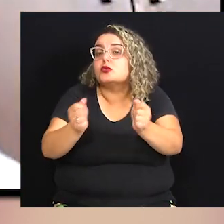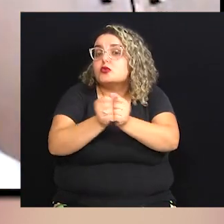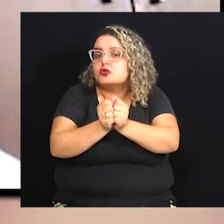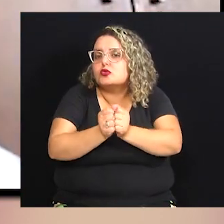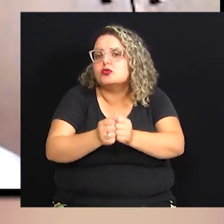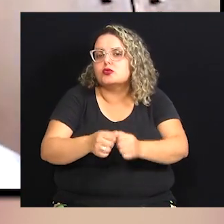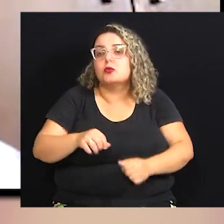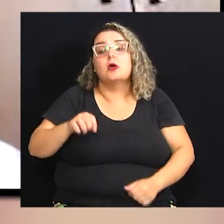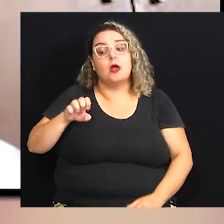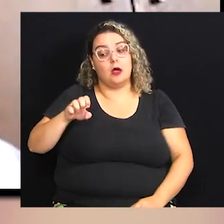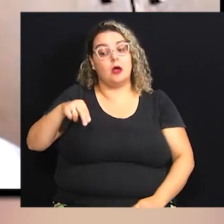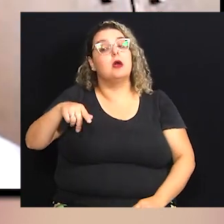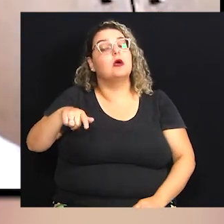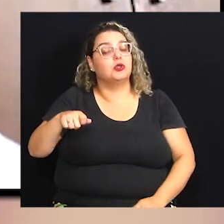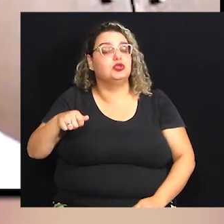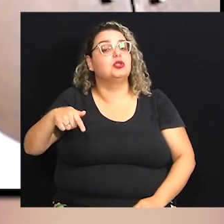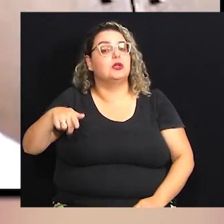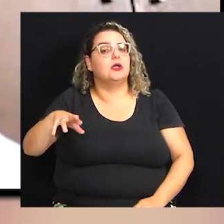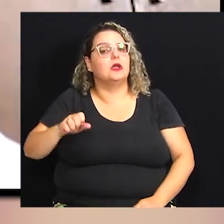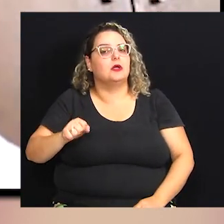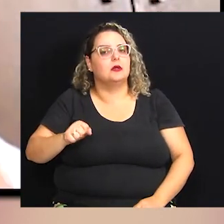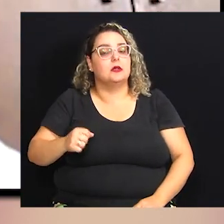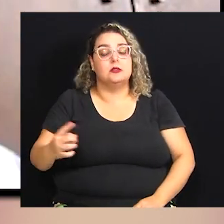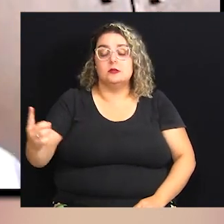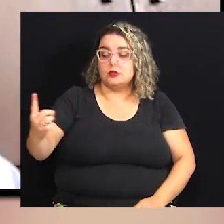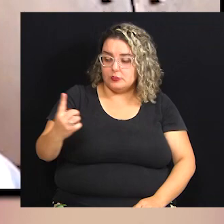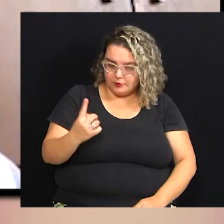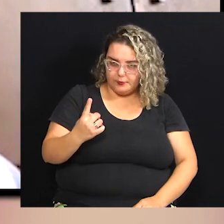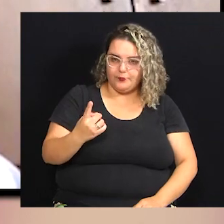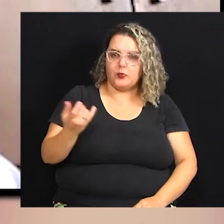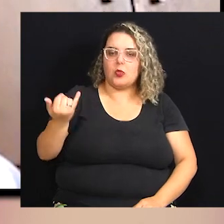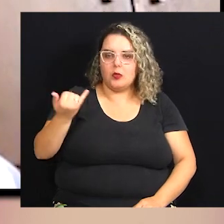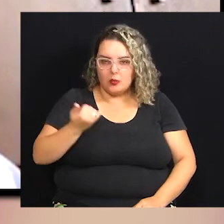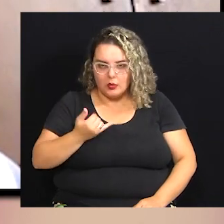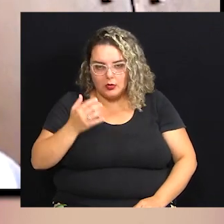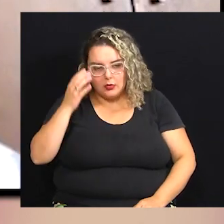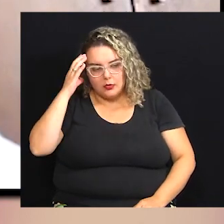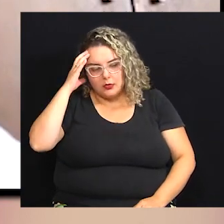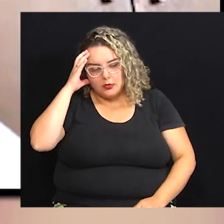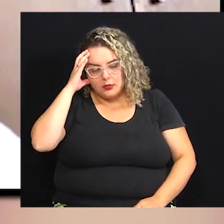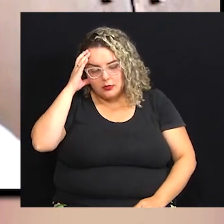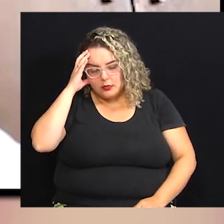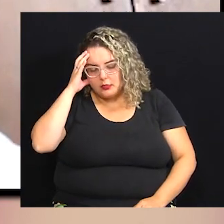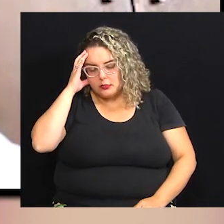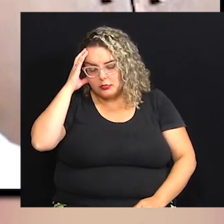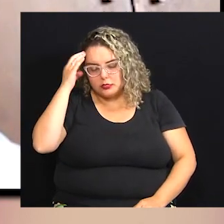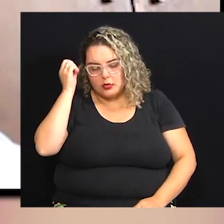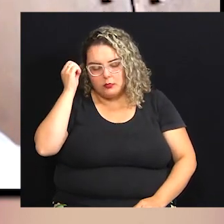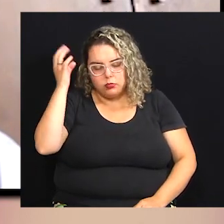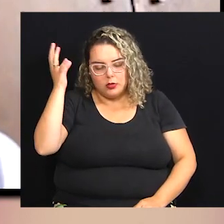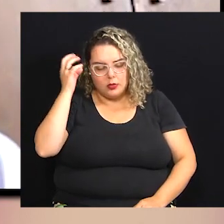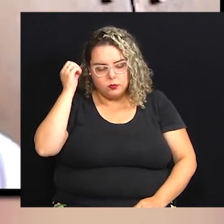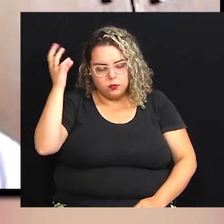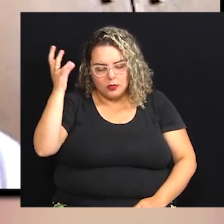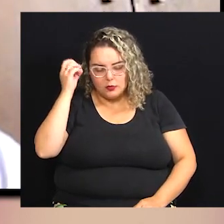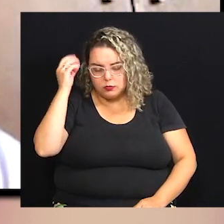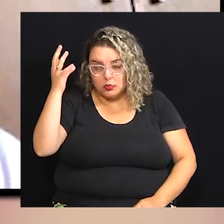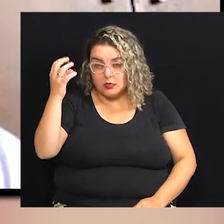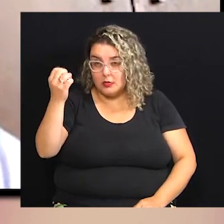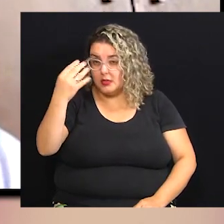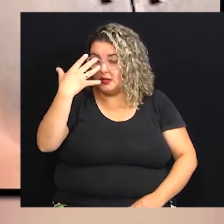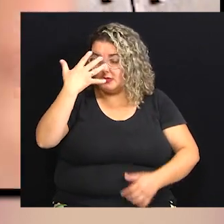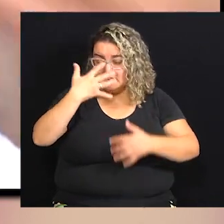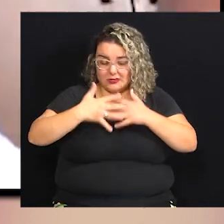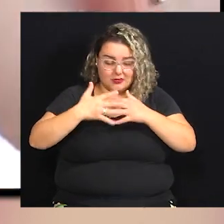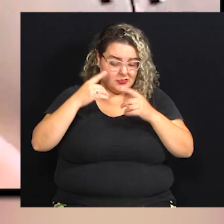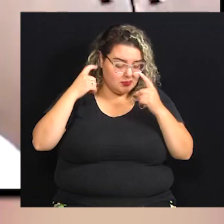a enxaqueca, inclusive é um diagnóstico clínico. Se você vier para mim e me disser que dói de um lado da cabeça, que é pulsátil, que a